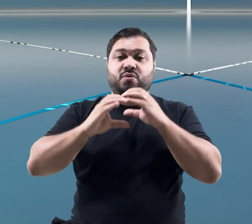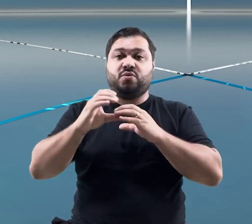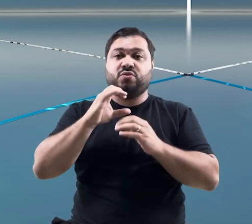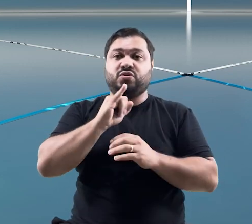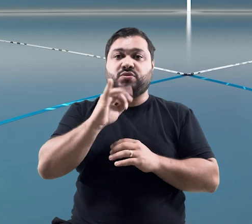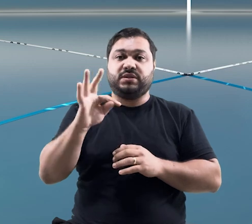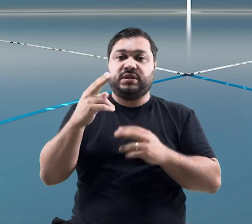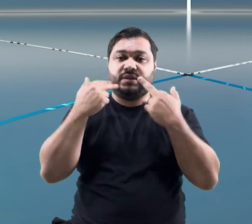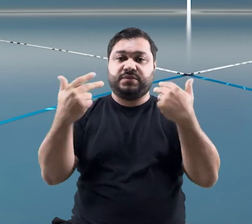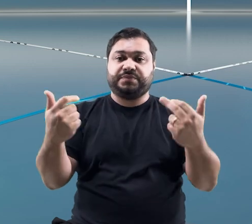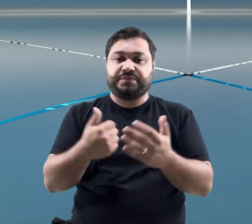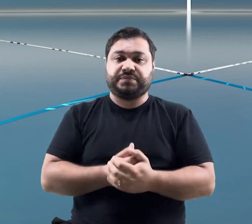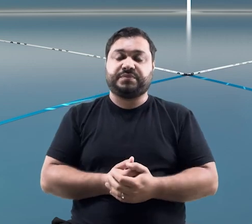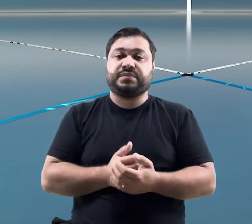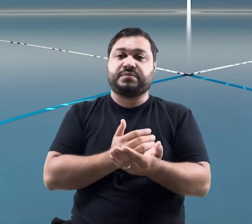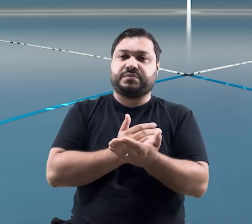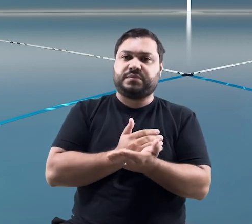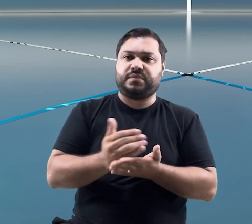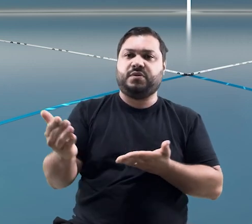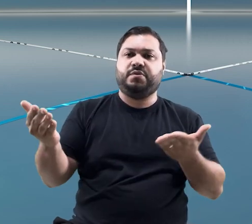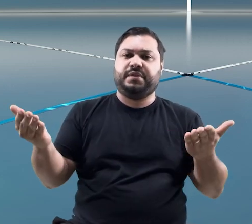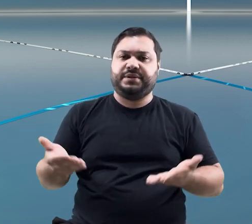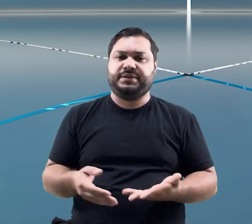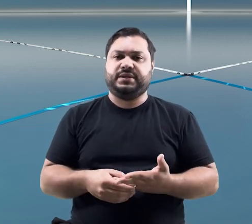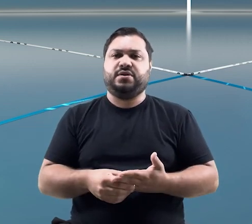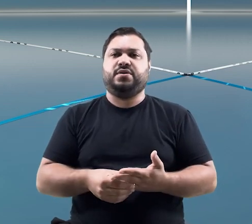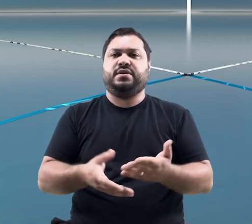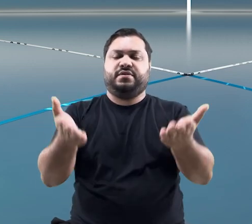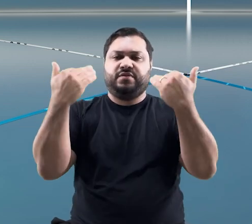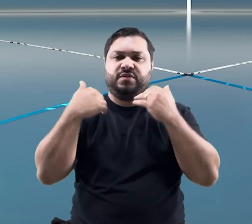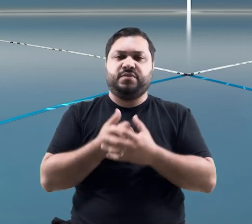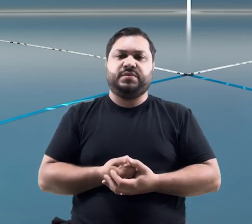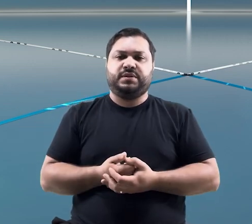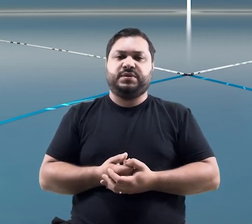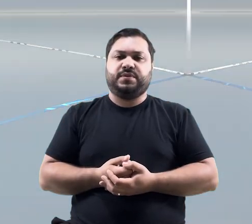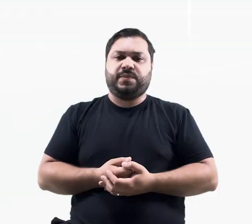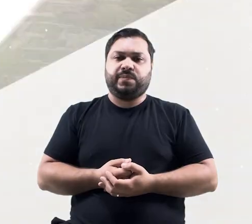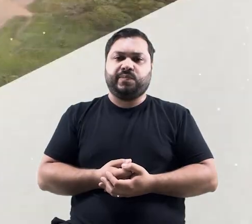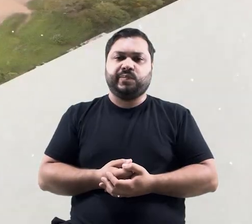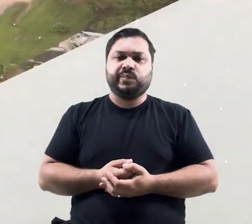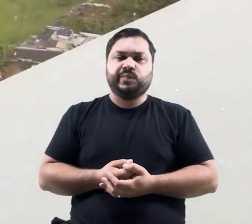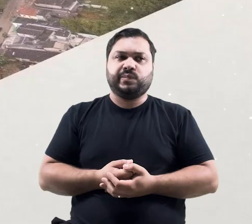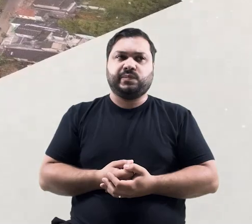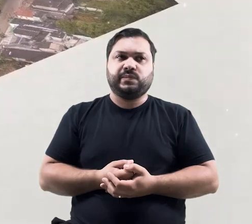concursos públicos no IT Notícias. É a partir de agora. Vem comigo!